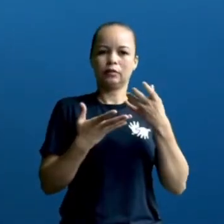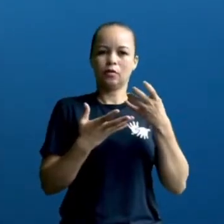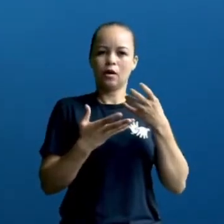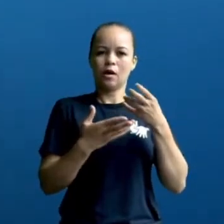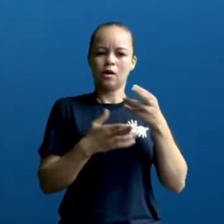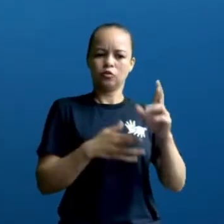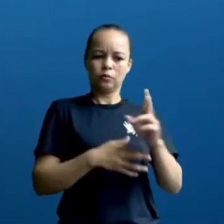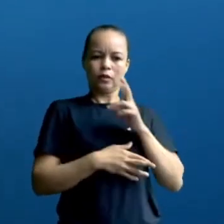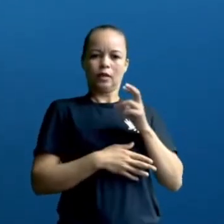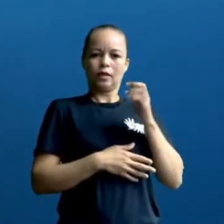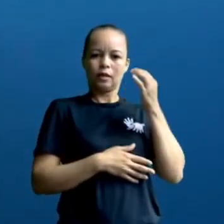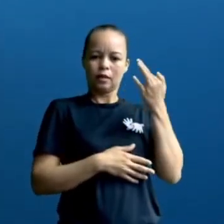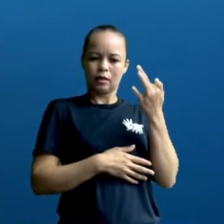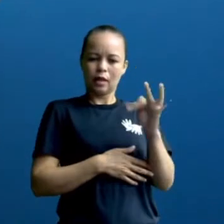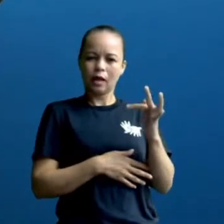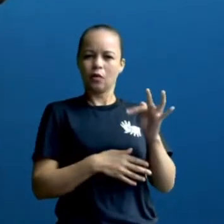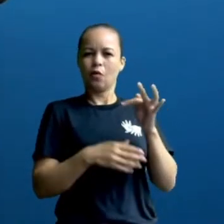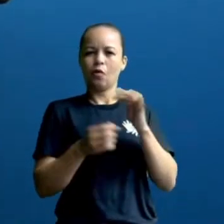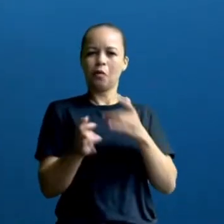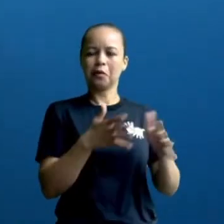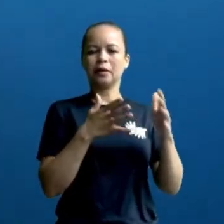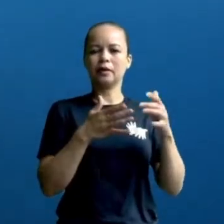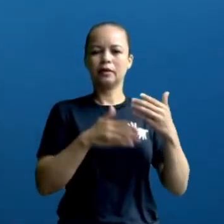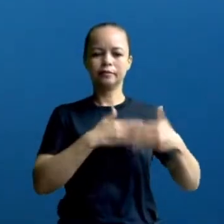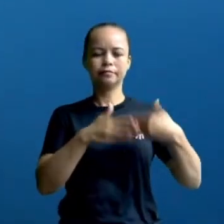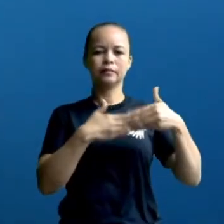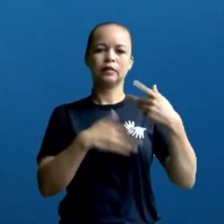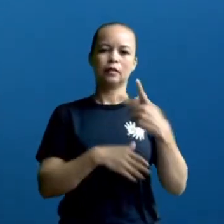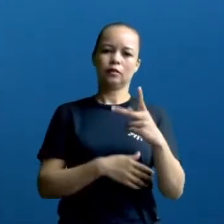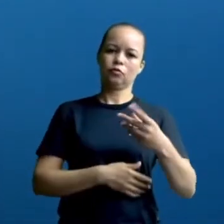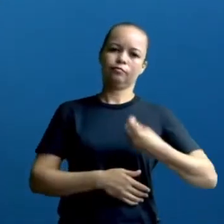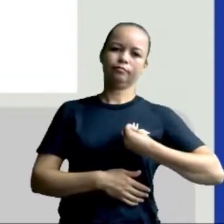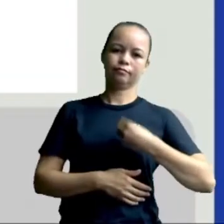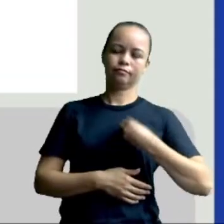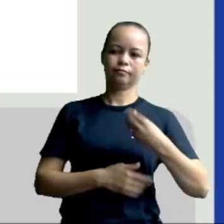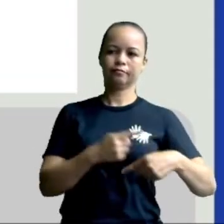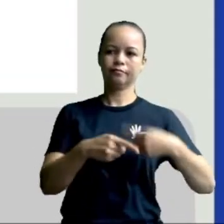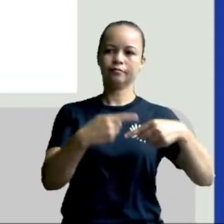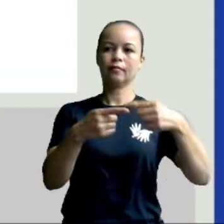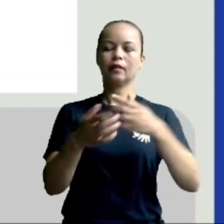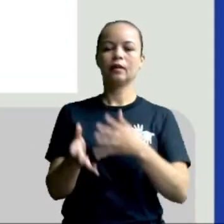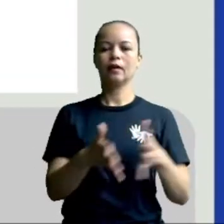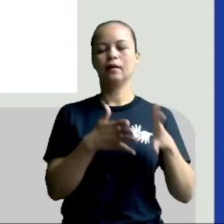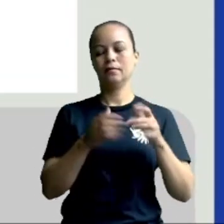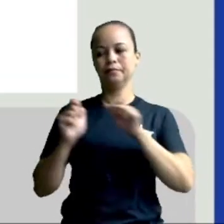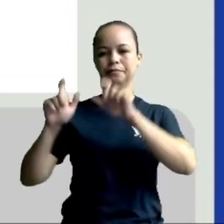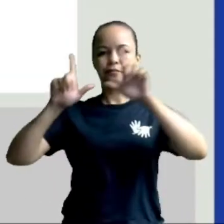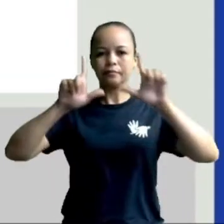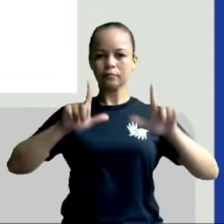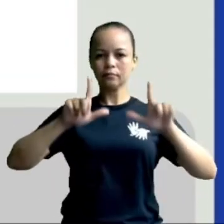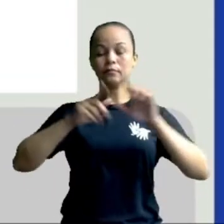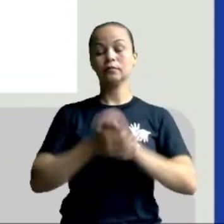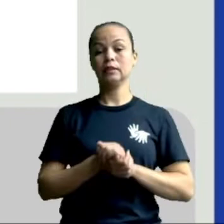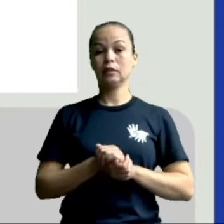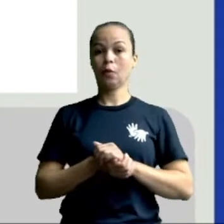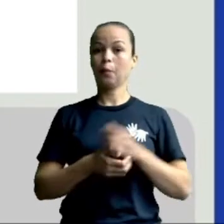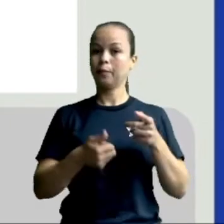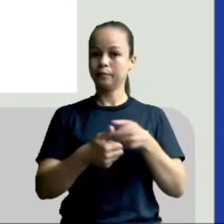para garantir a tua sobrevivência. E aí, abre essa imagem, por favor, produção, para a gente concatenar essas ideias. Então,